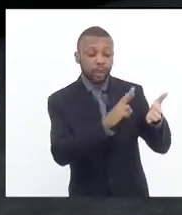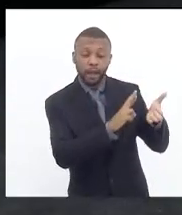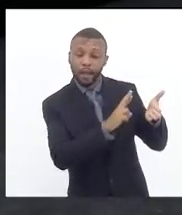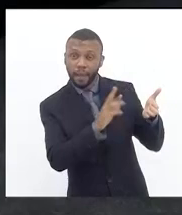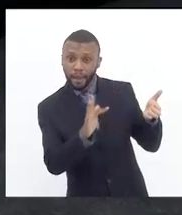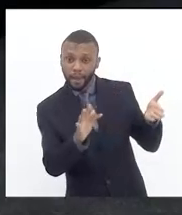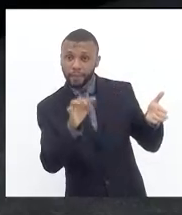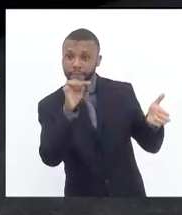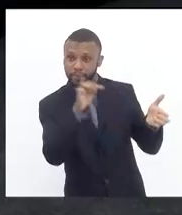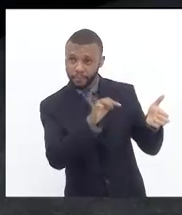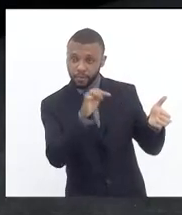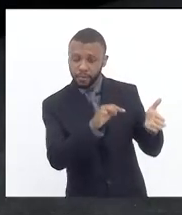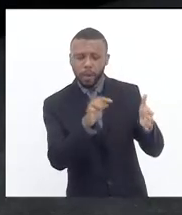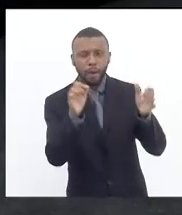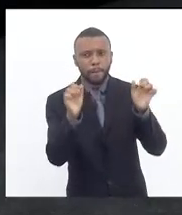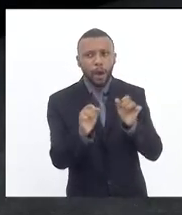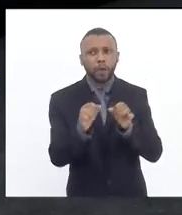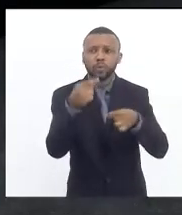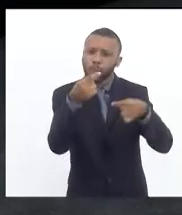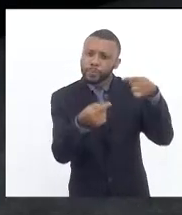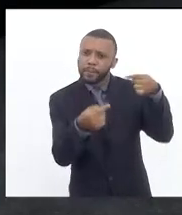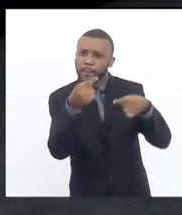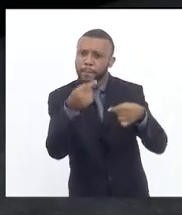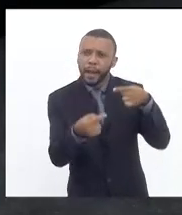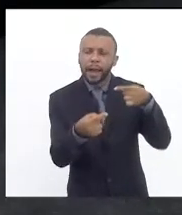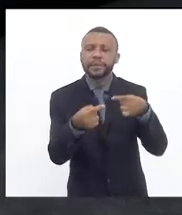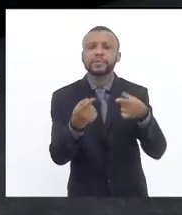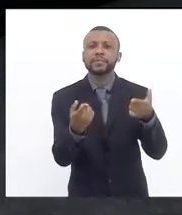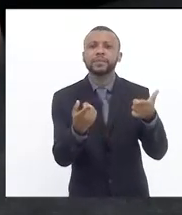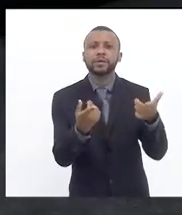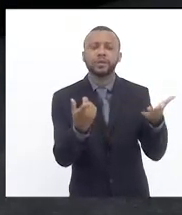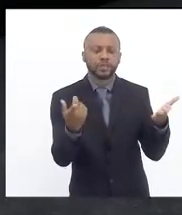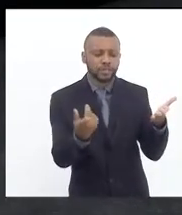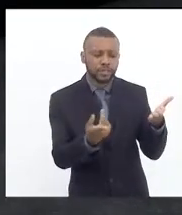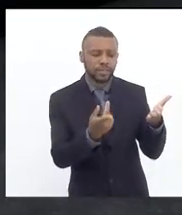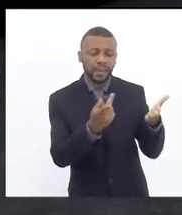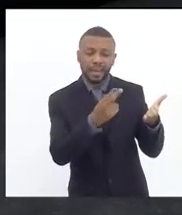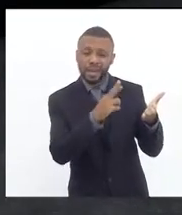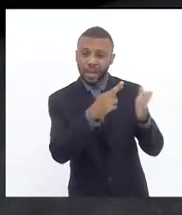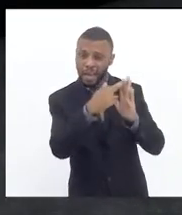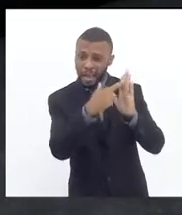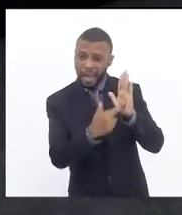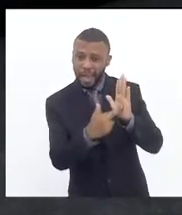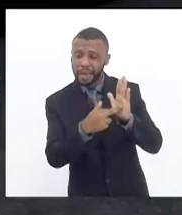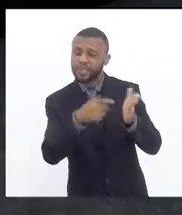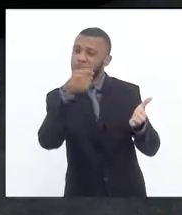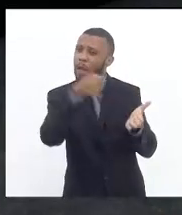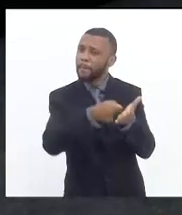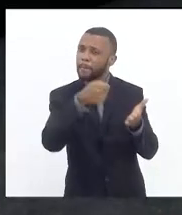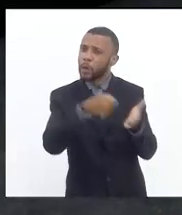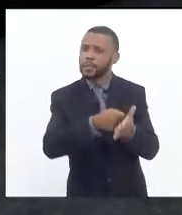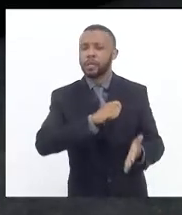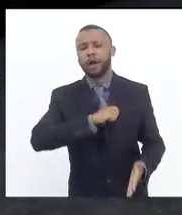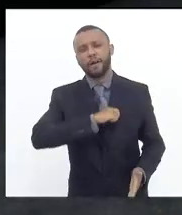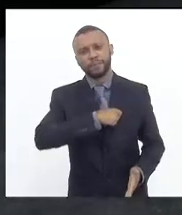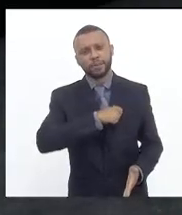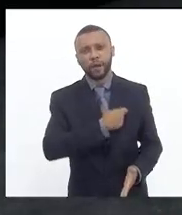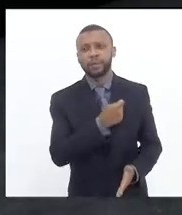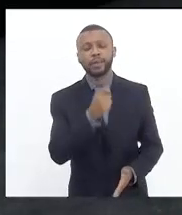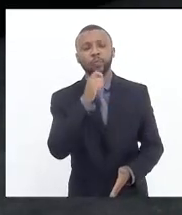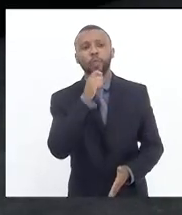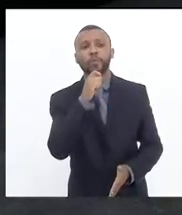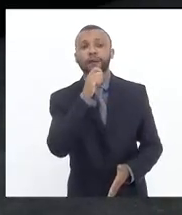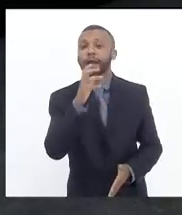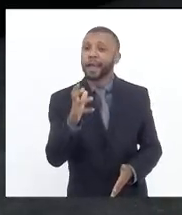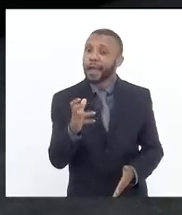é um debate que tá mais com debate de regime de implosão fiscal é um regime que não vai recuperar o